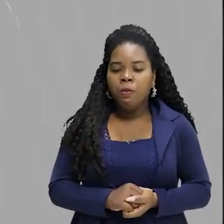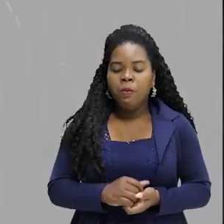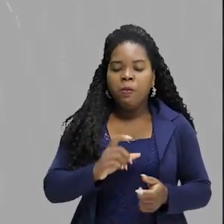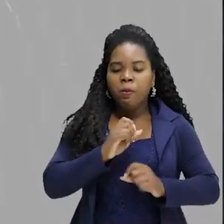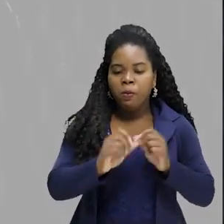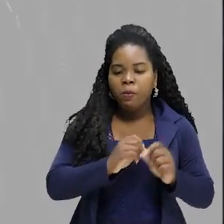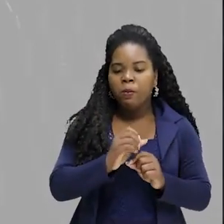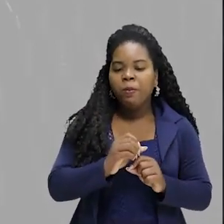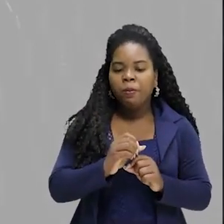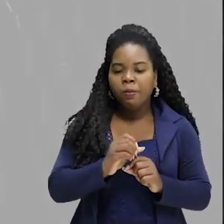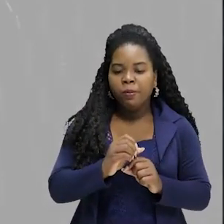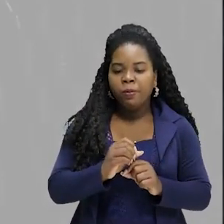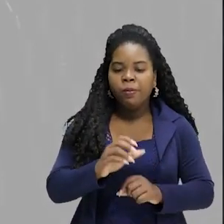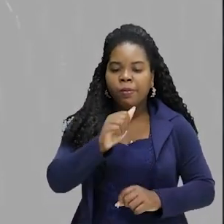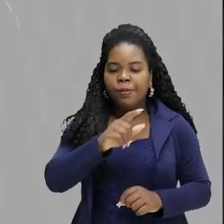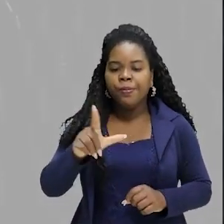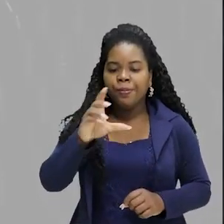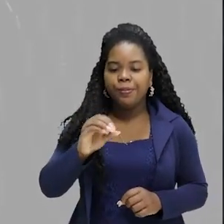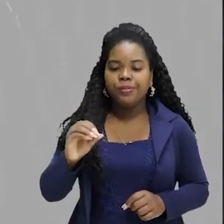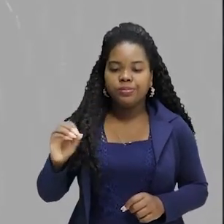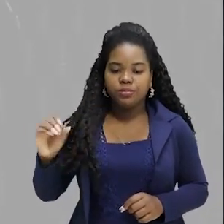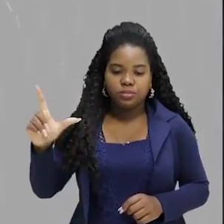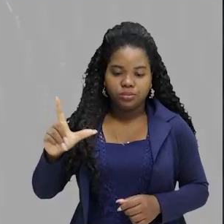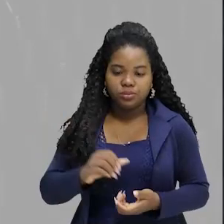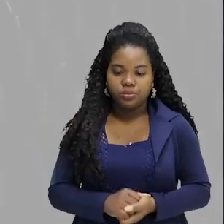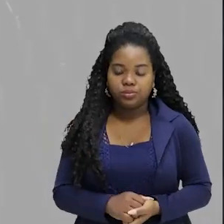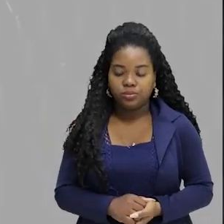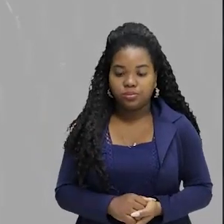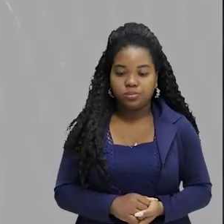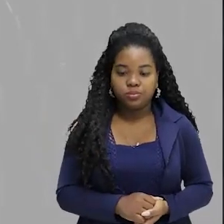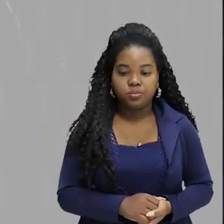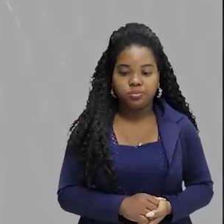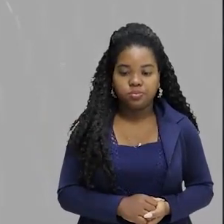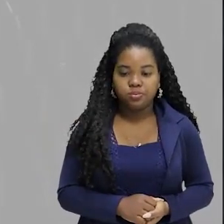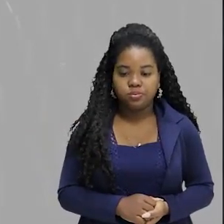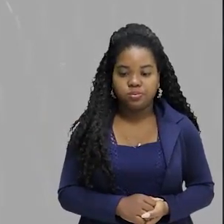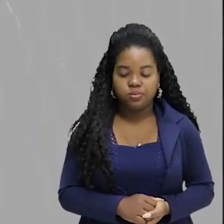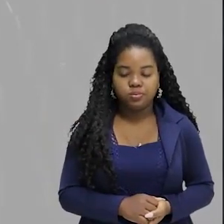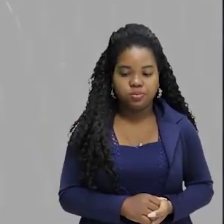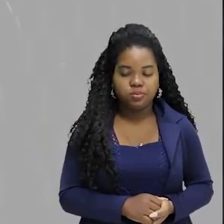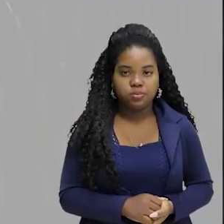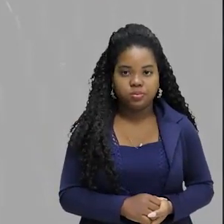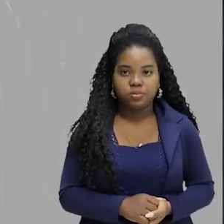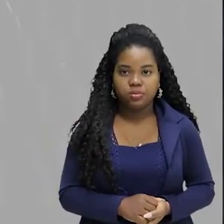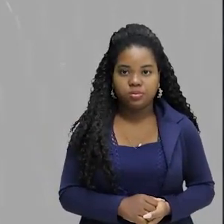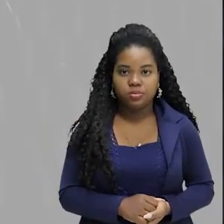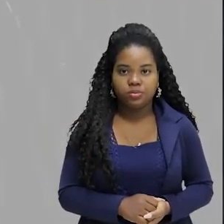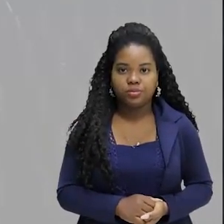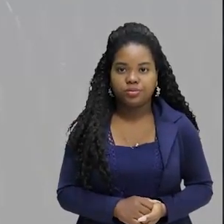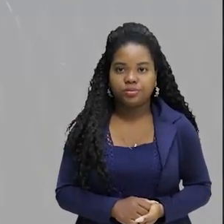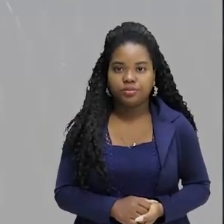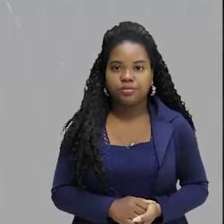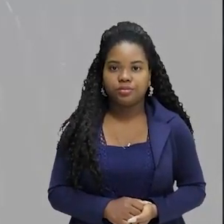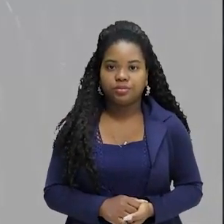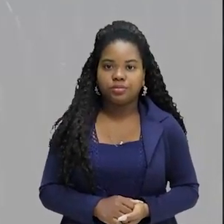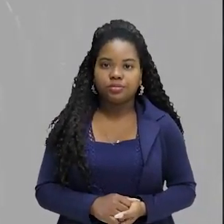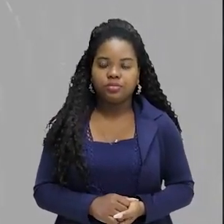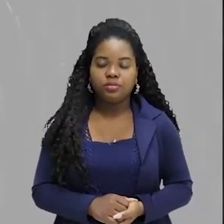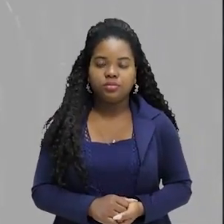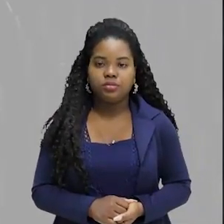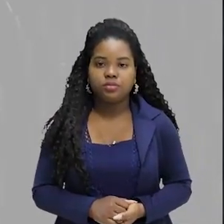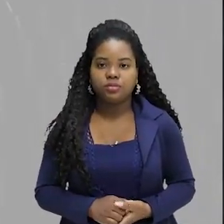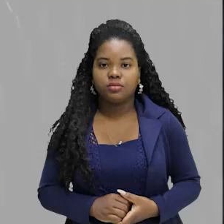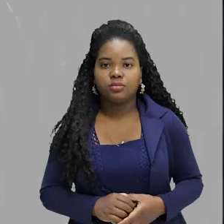nós temos a função álcool, certo? Então nós temos aldeído e álcool compondo a estrutura